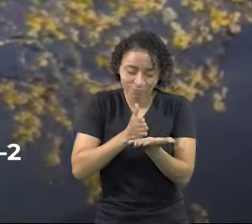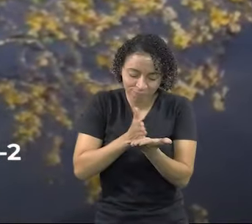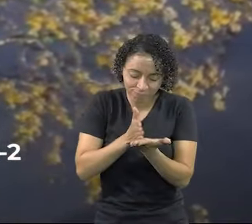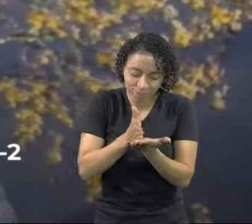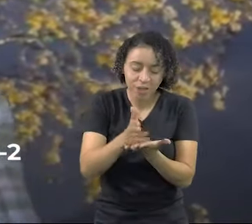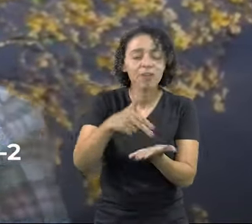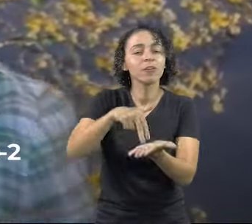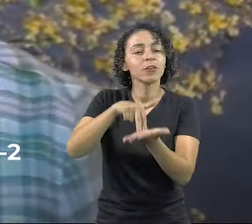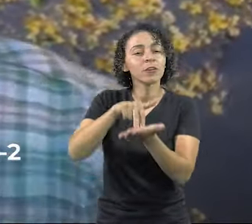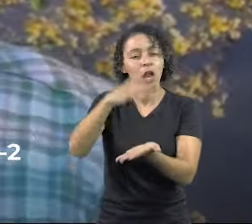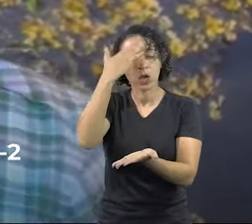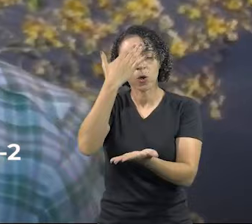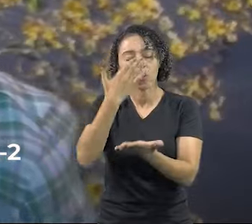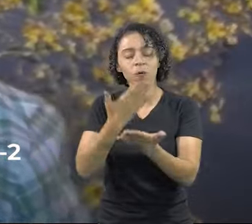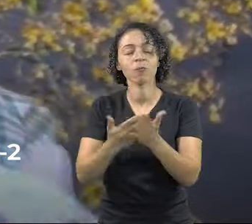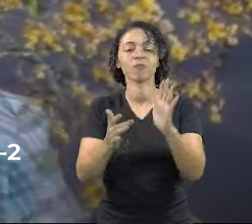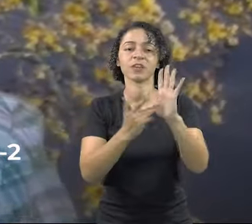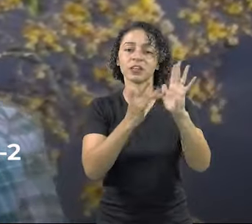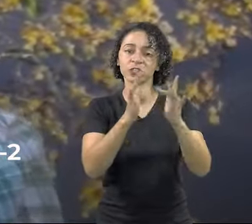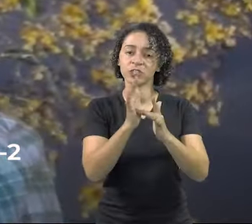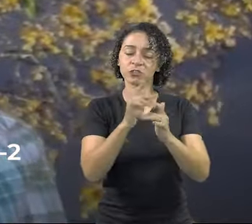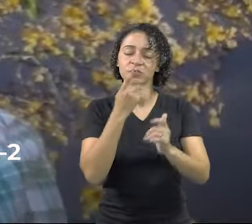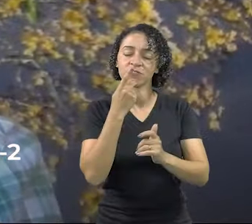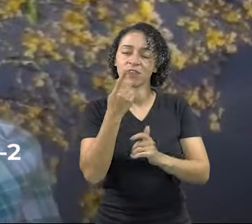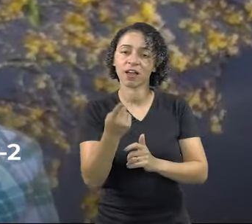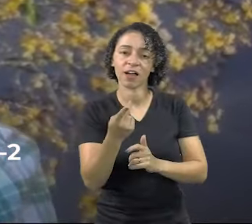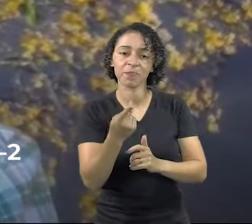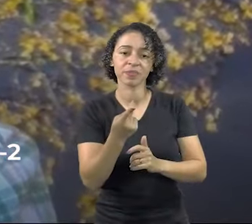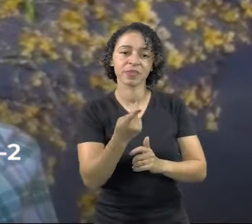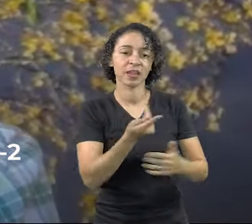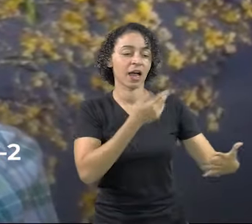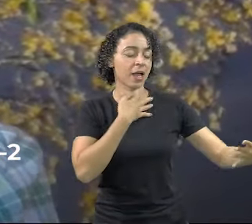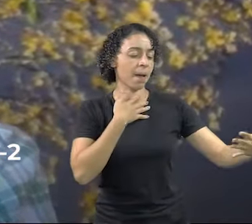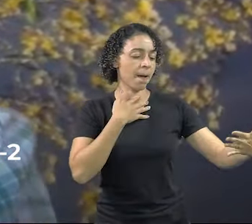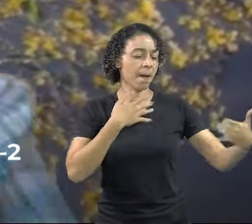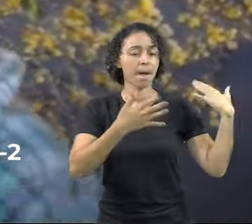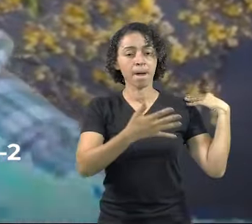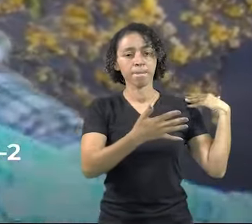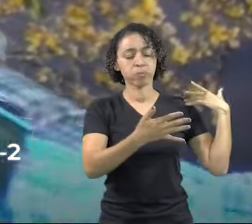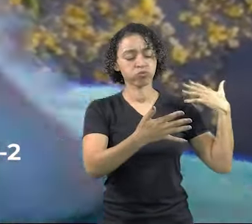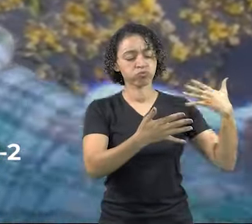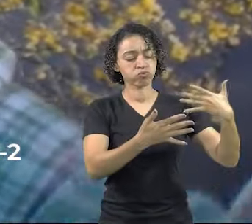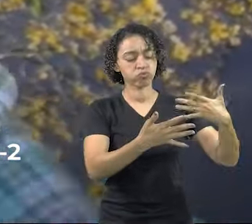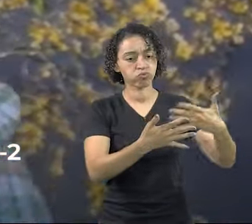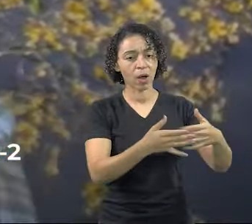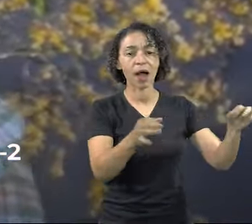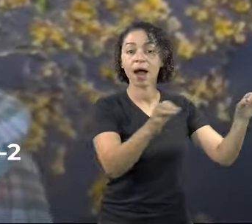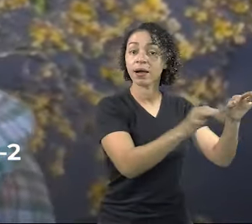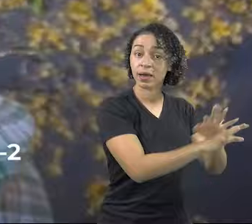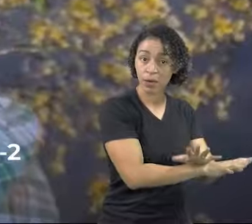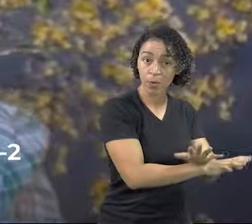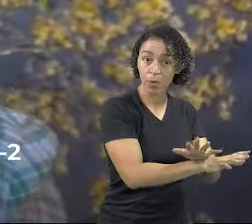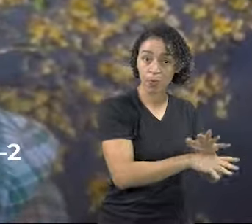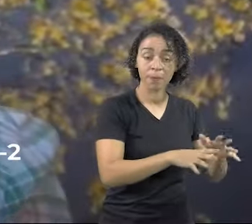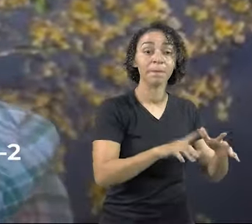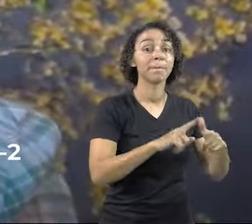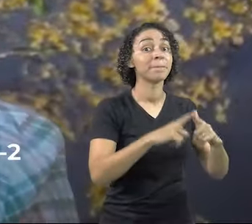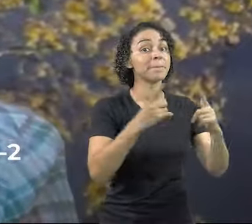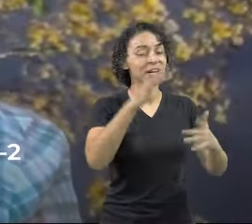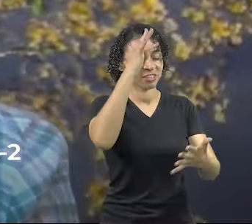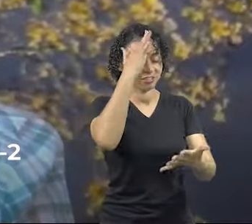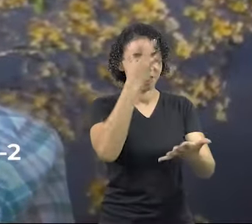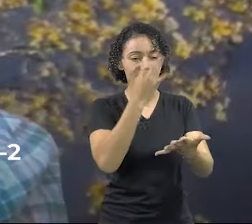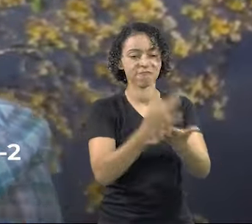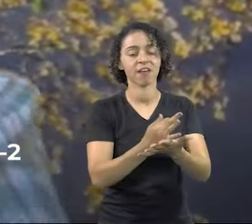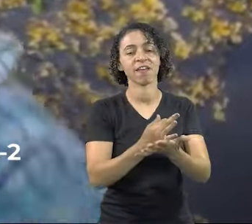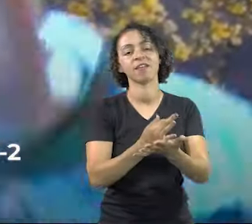seguir firme e confiante em Jesus E poder dizer acabei com a minha carreira joguei tudo por terra mas eu guardei